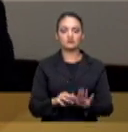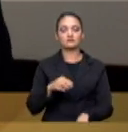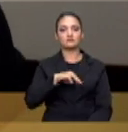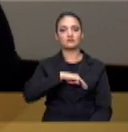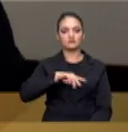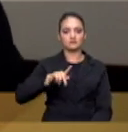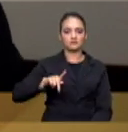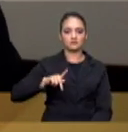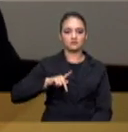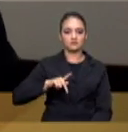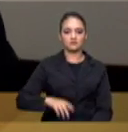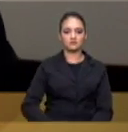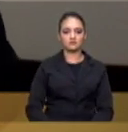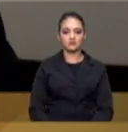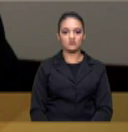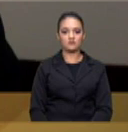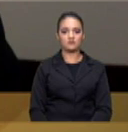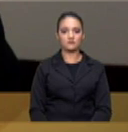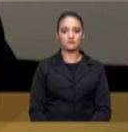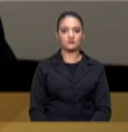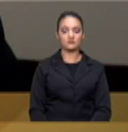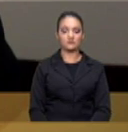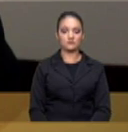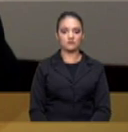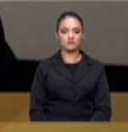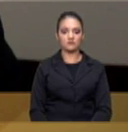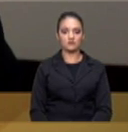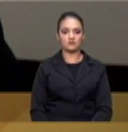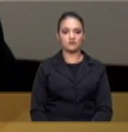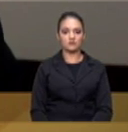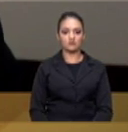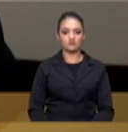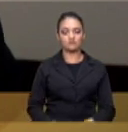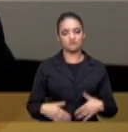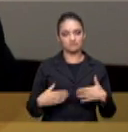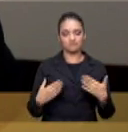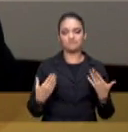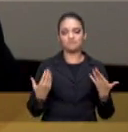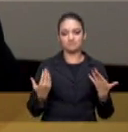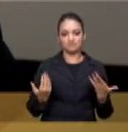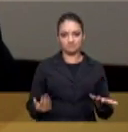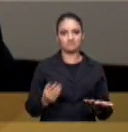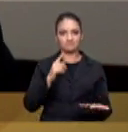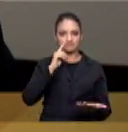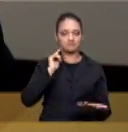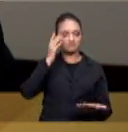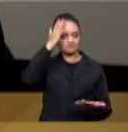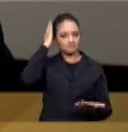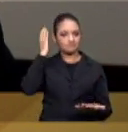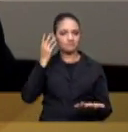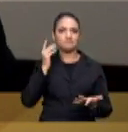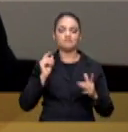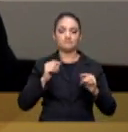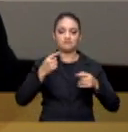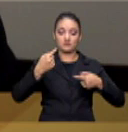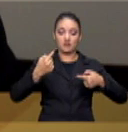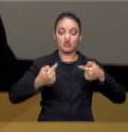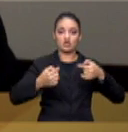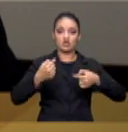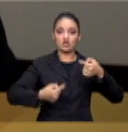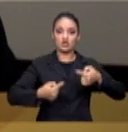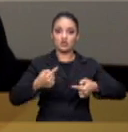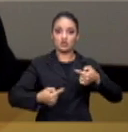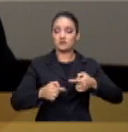Público, como já mencionado pelo ministro relator, o que está em discussão aqui